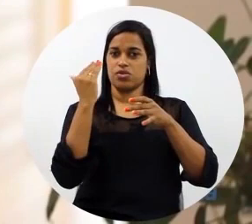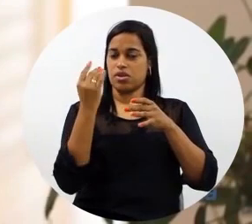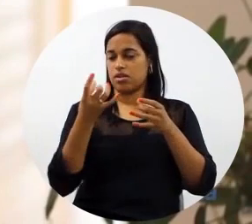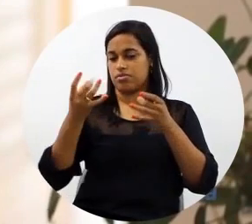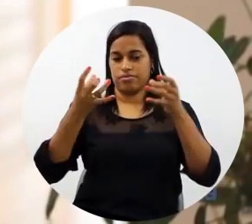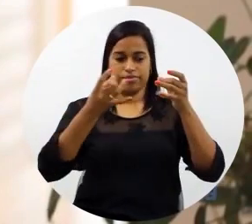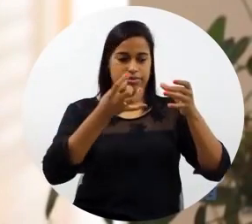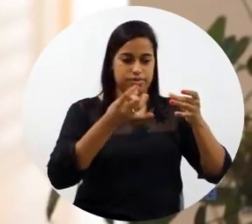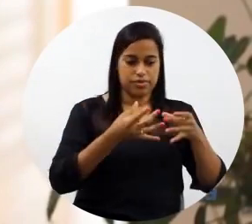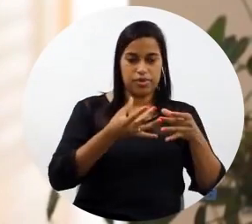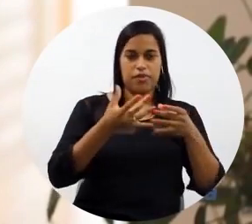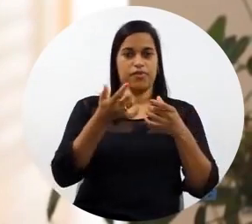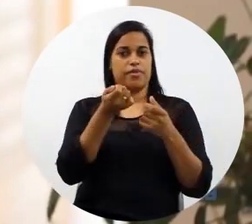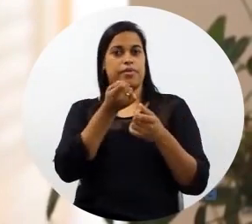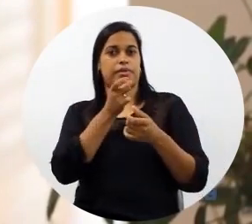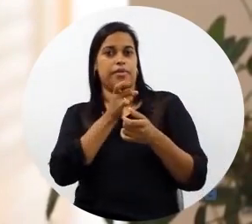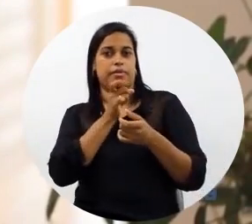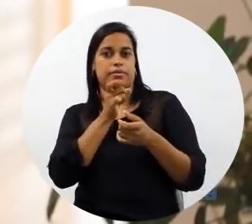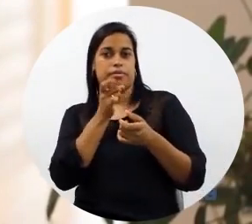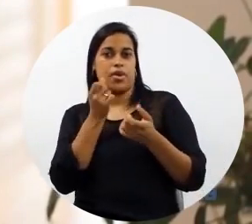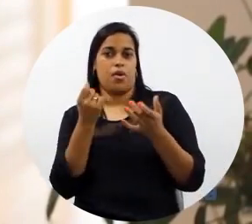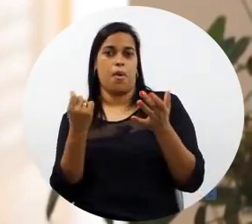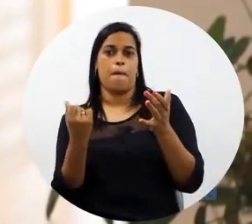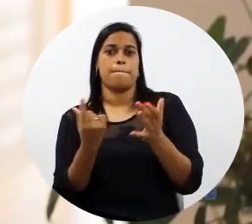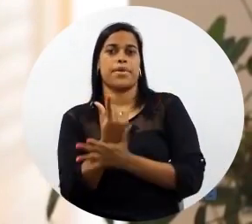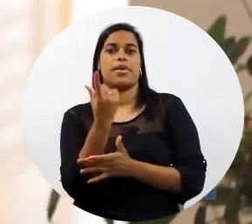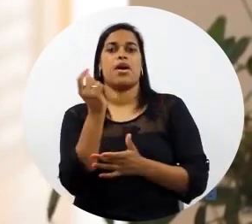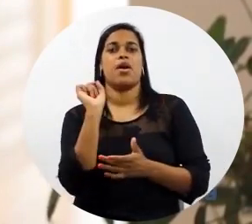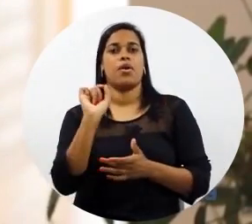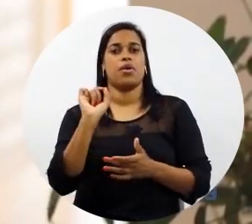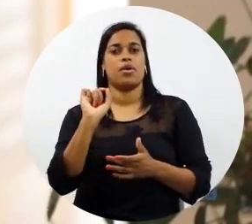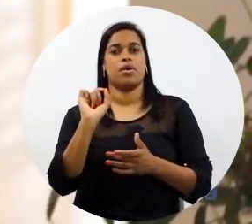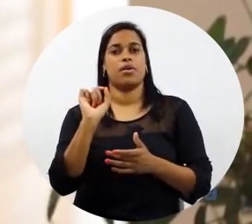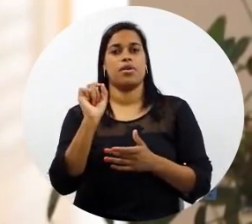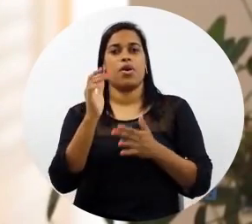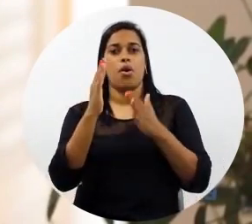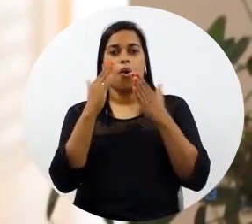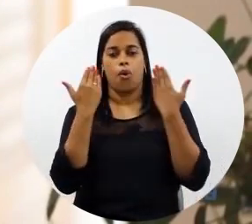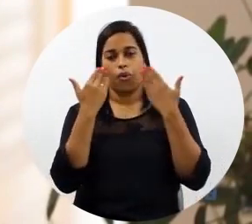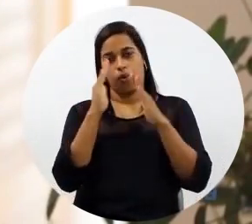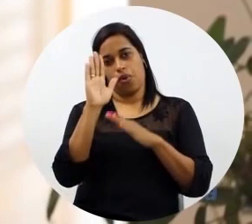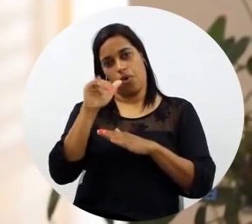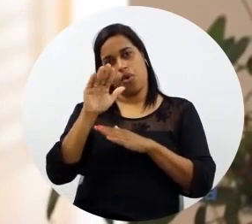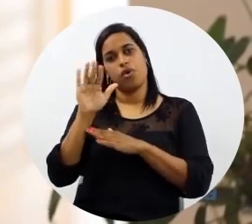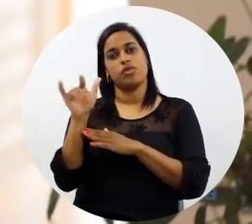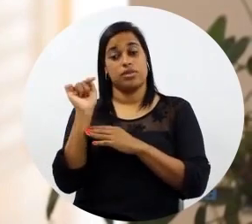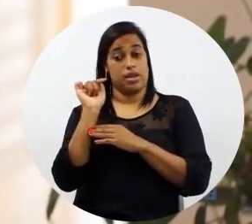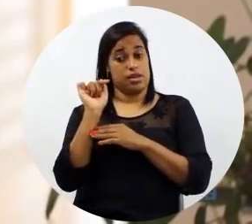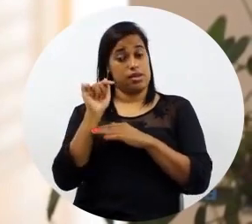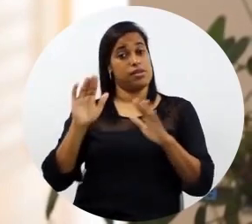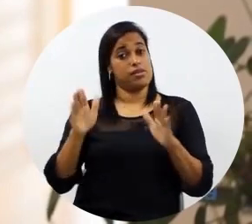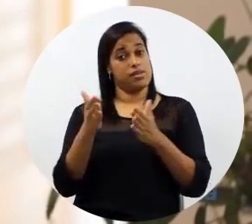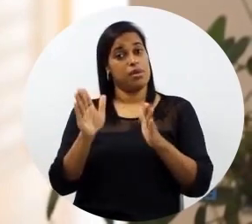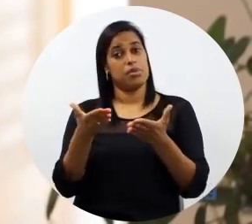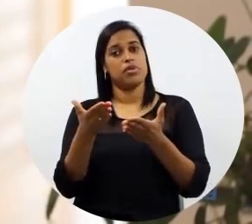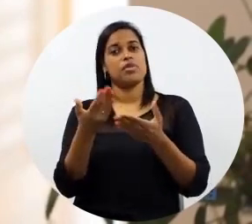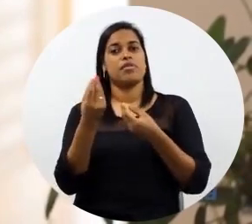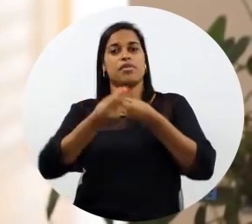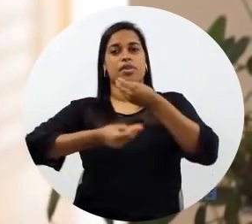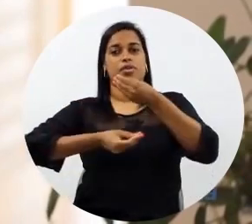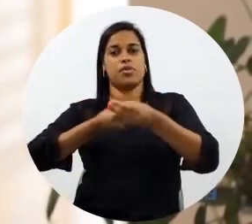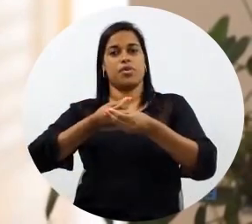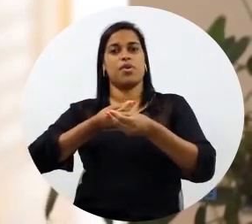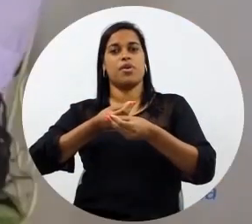vender seus agasalhos de frio para comprar pincéis, tintas e telas. Esse está motivado ao ponto de